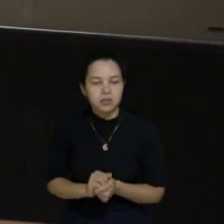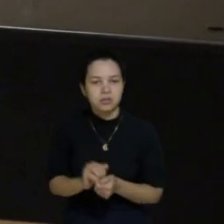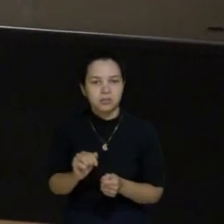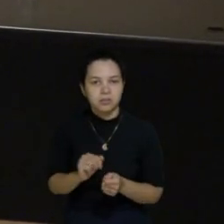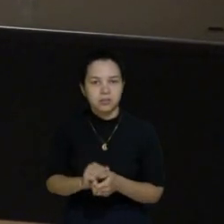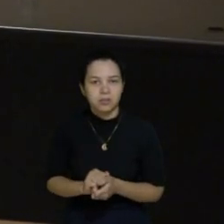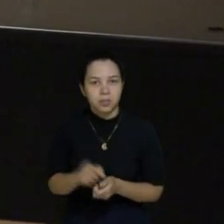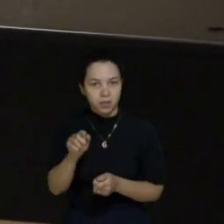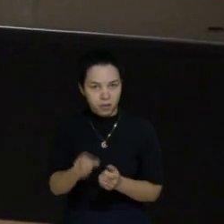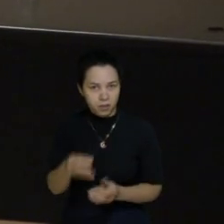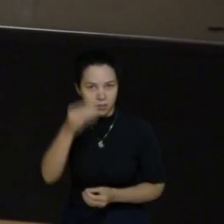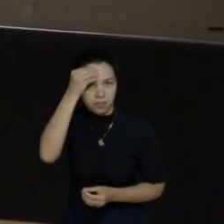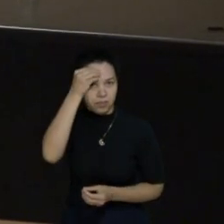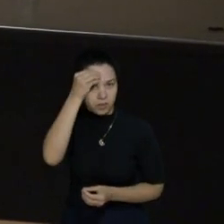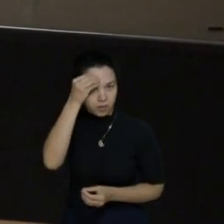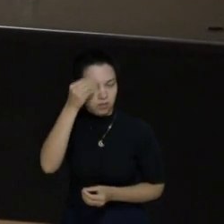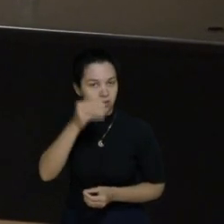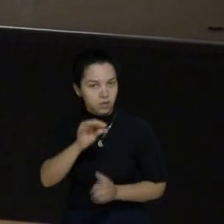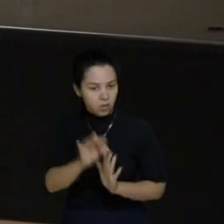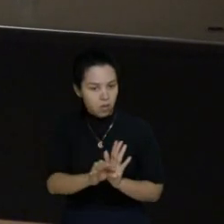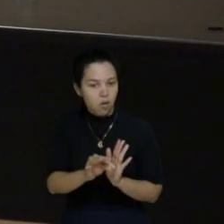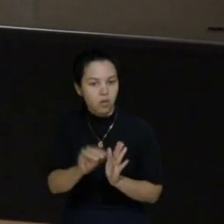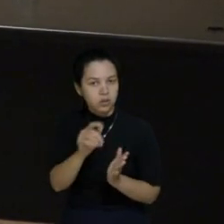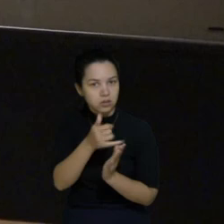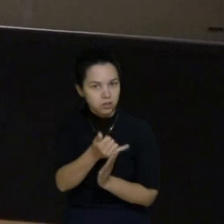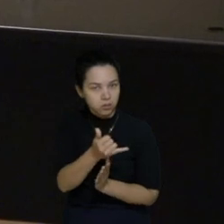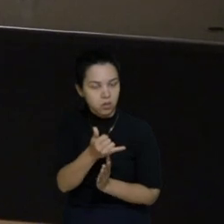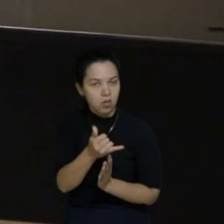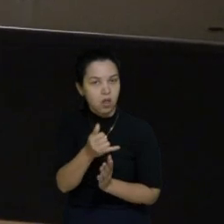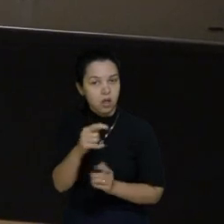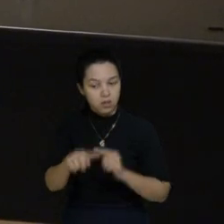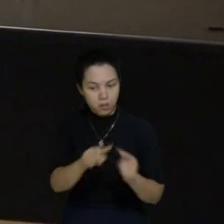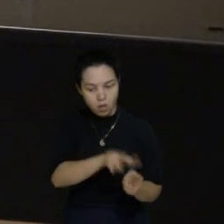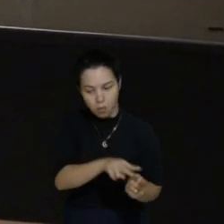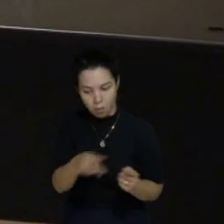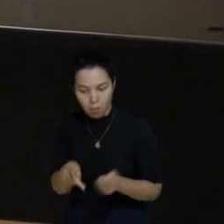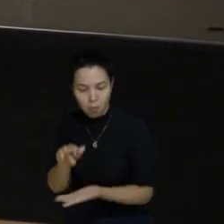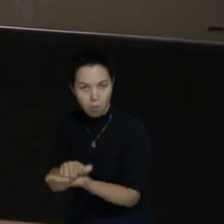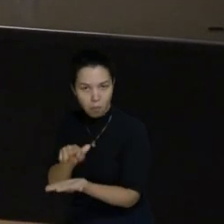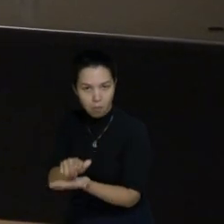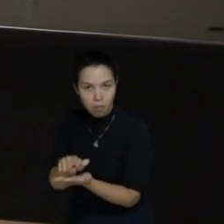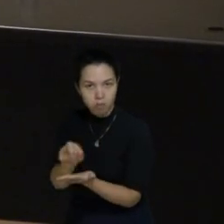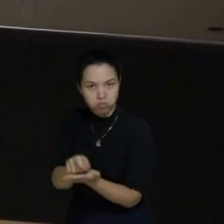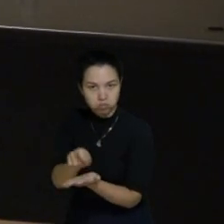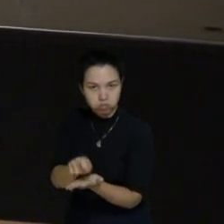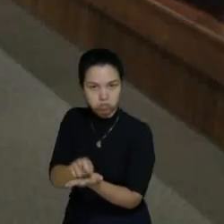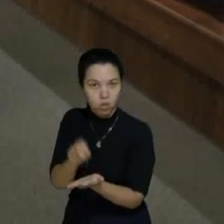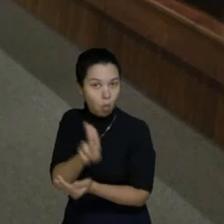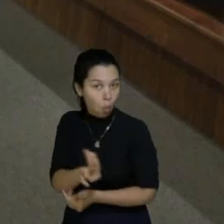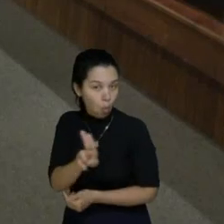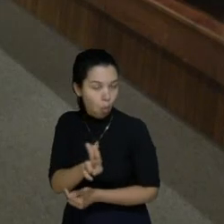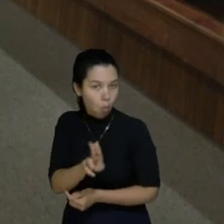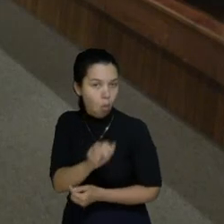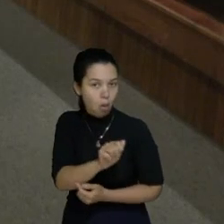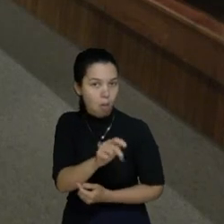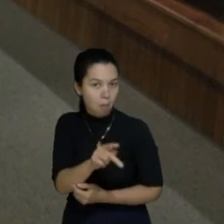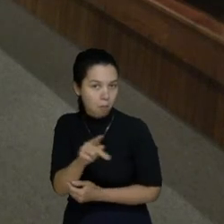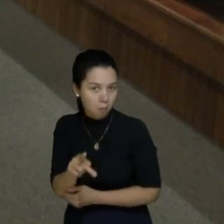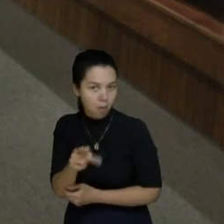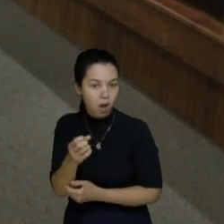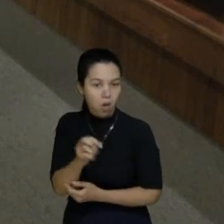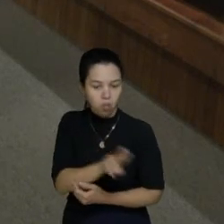seu estudante grava o seu texto no celular e depois ele transcreve pro papel ou usa até um aplicativo que faz a transcrição já